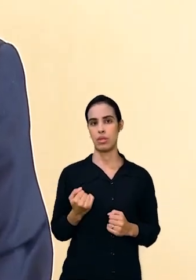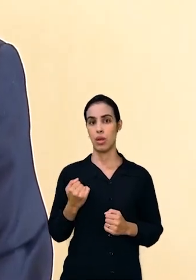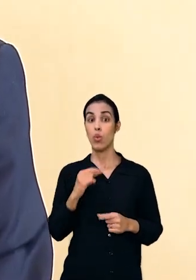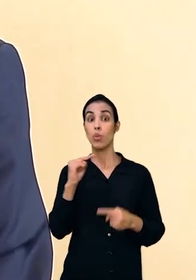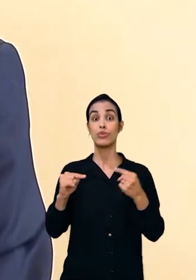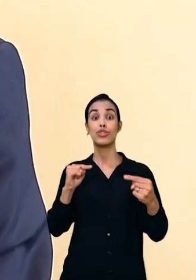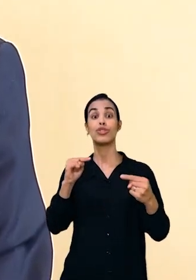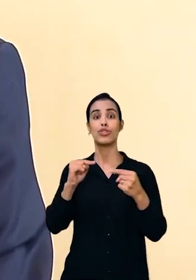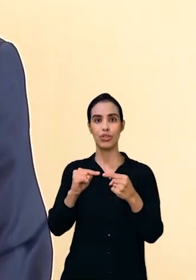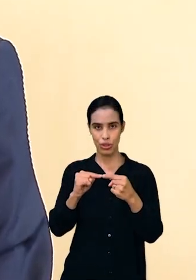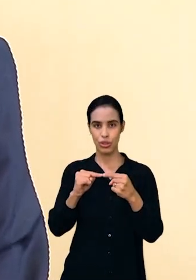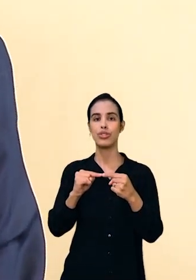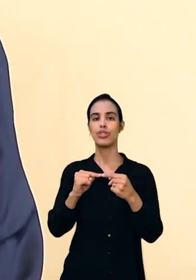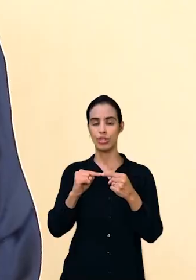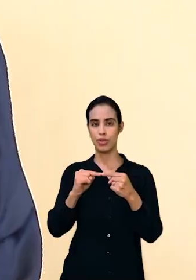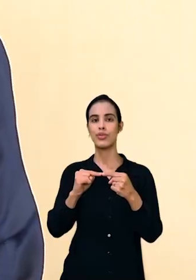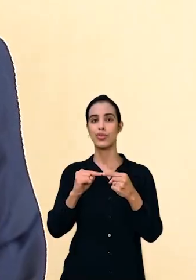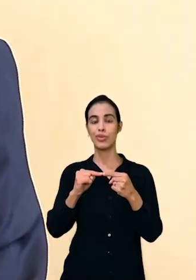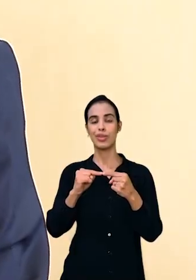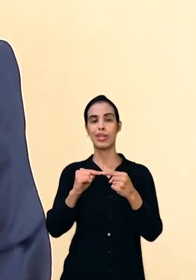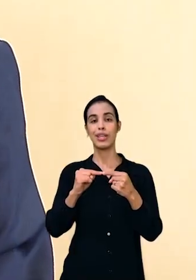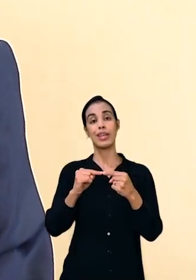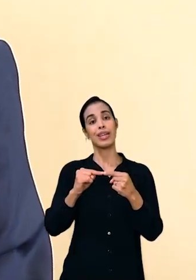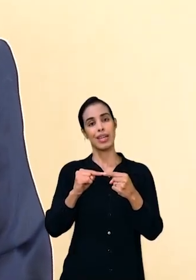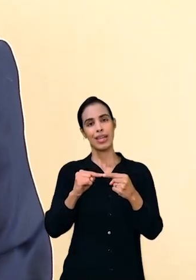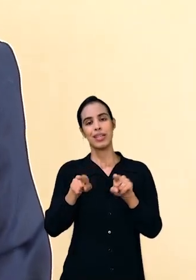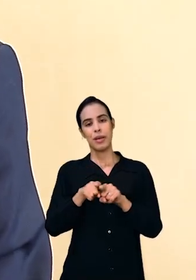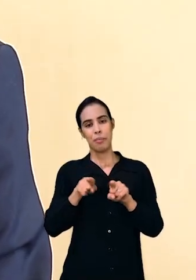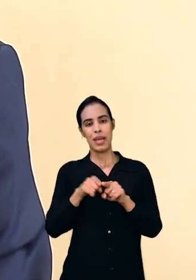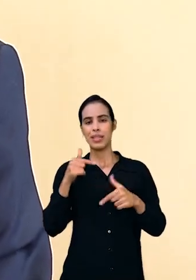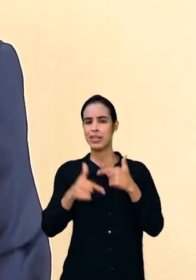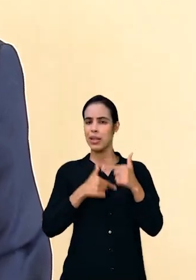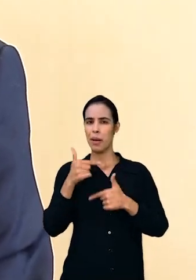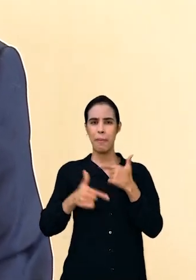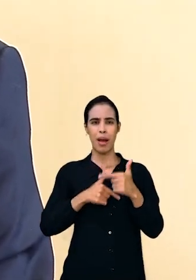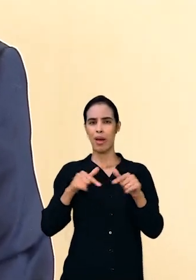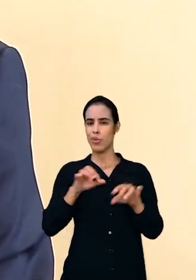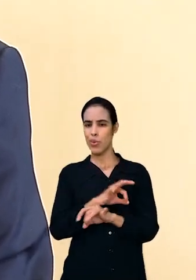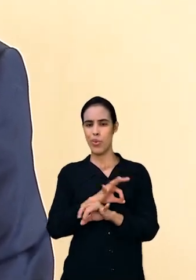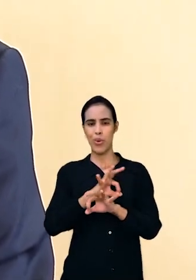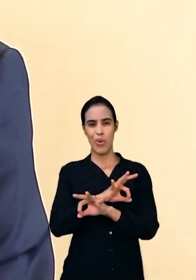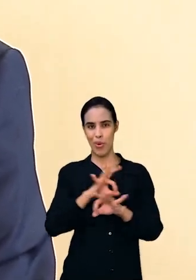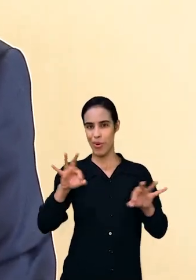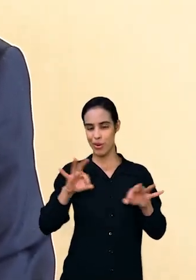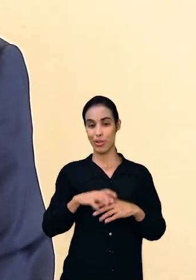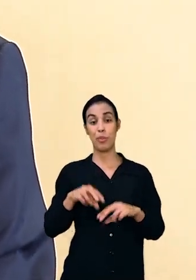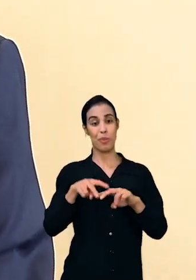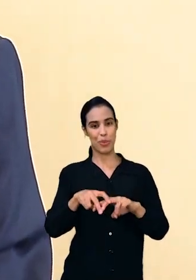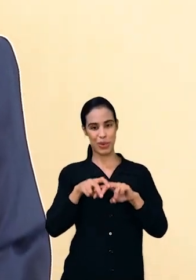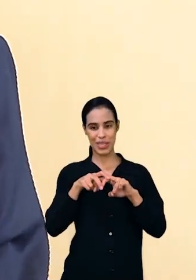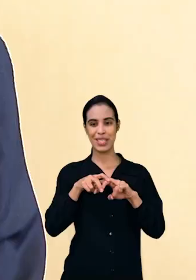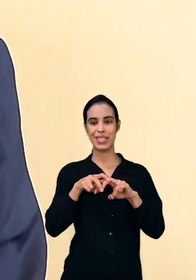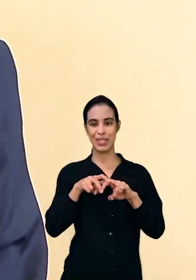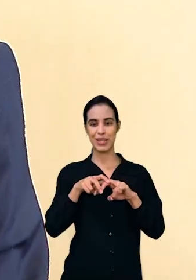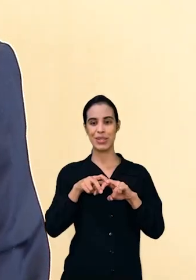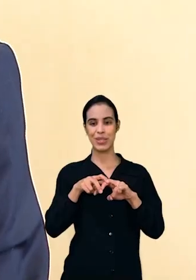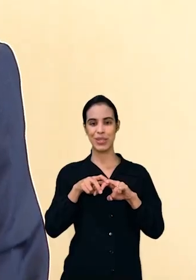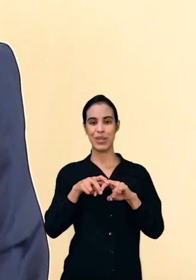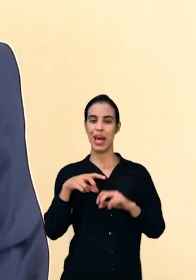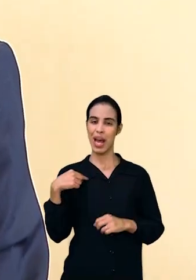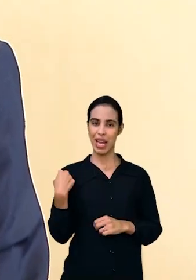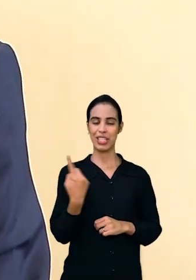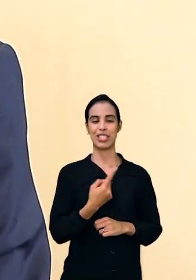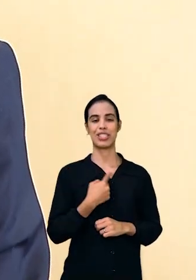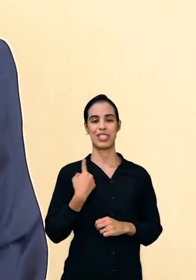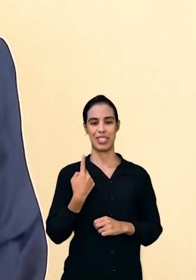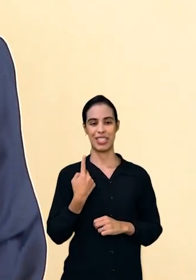a sua finalidade alcançada e a excelência do trabalho prestado. Por isso que é